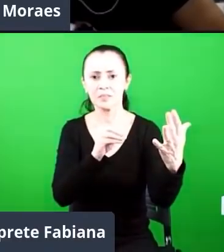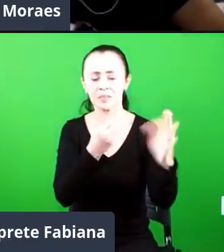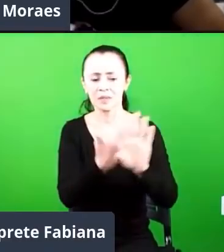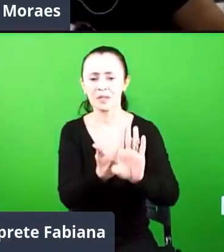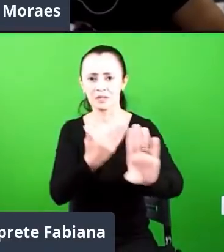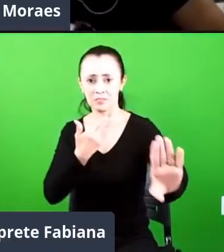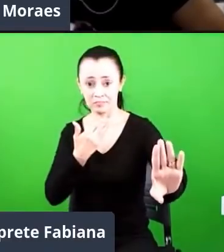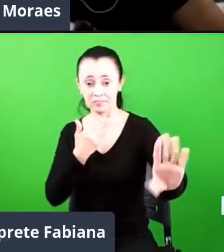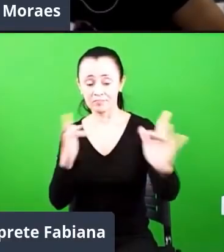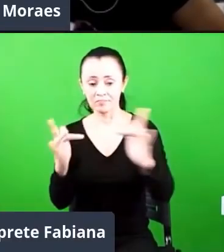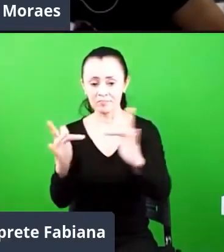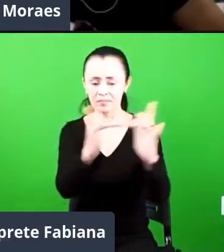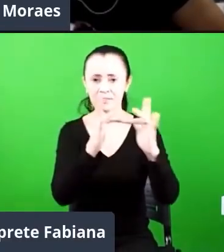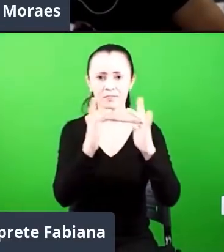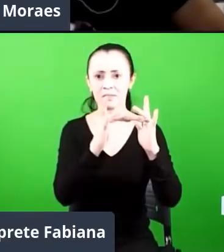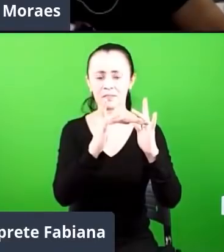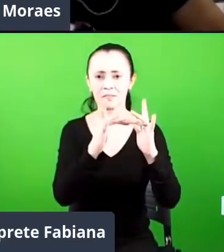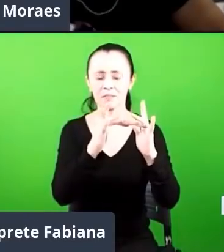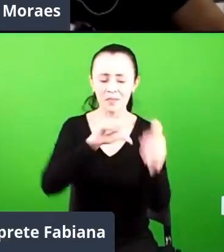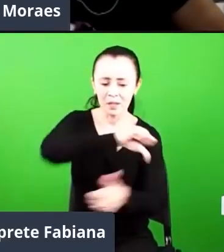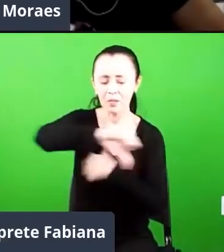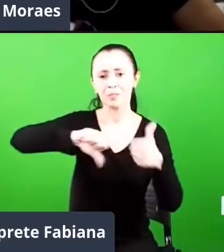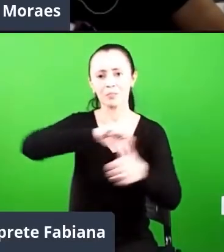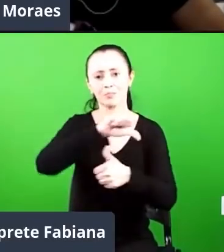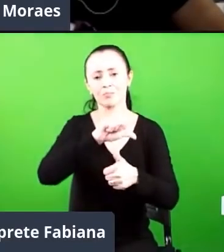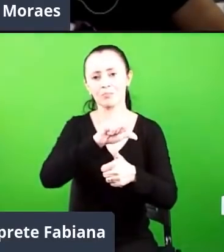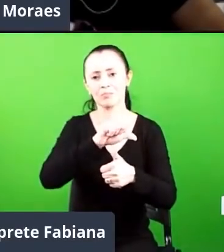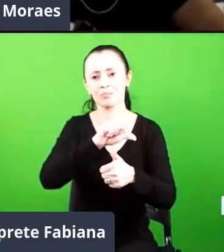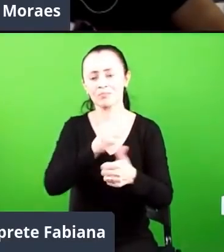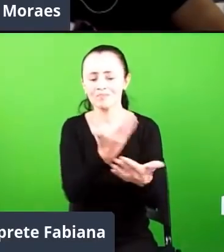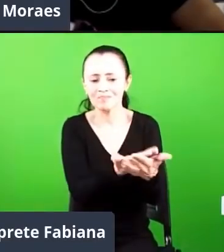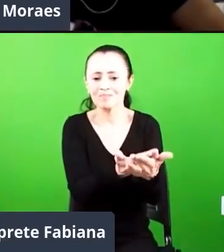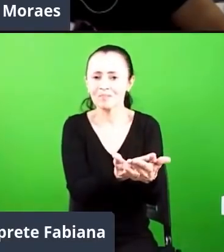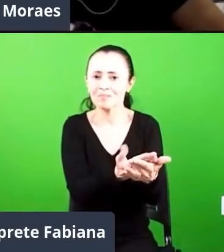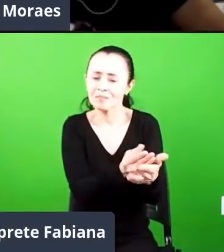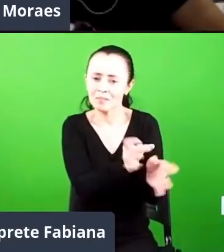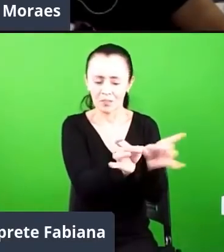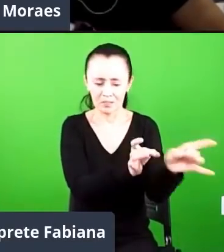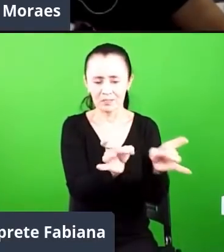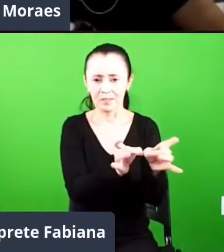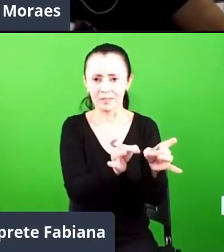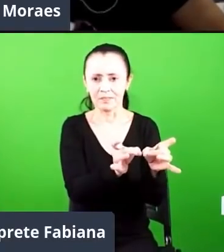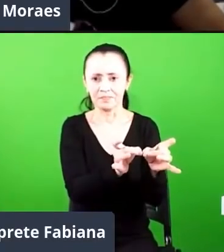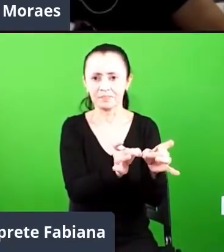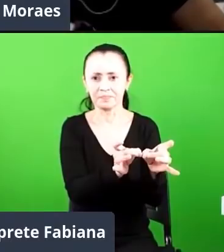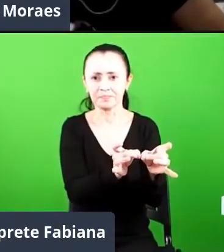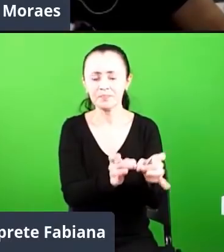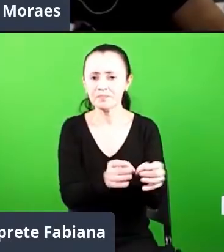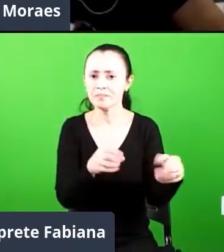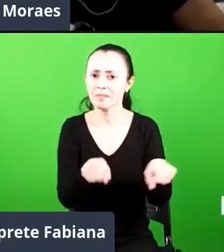rico, que transforma essa aula preparada. Bom, nesse ensino remoto, como em qualquer outro ensino,